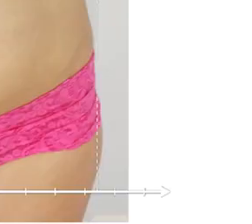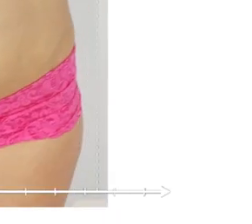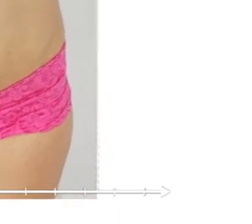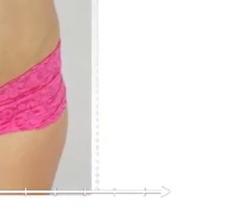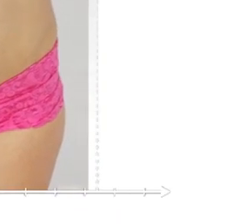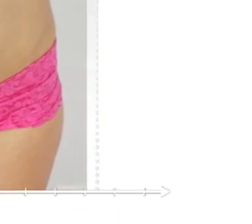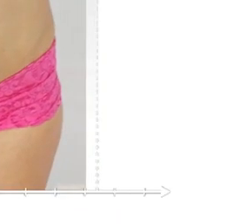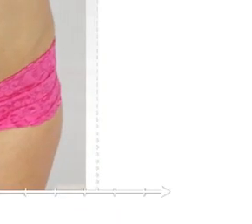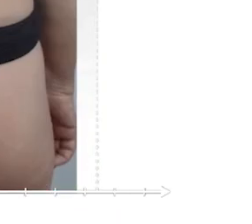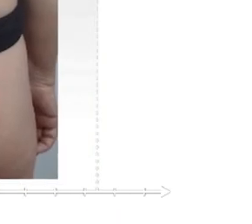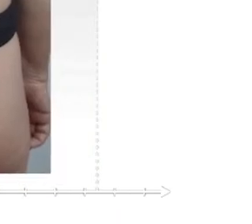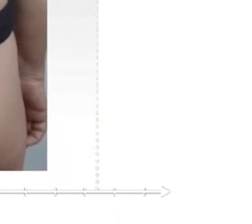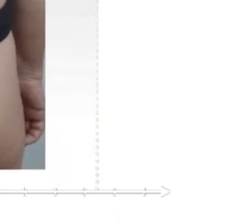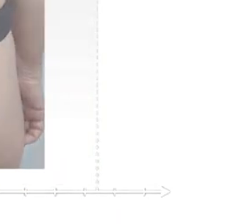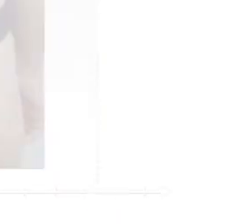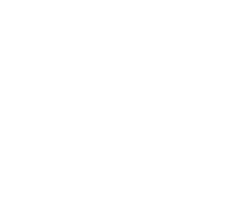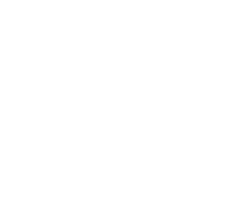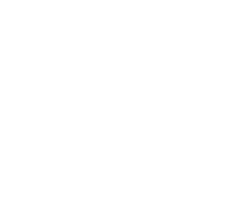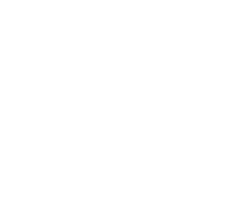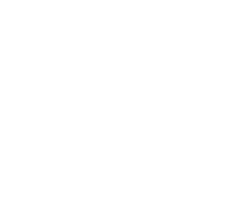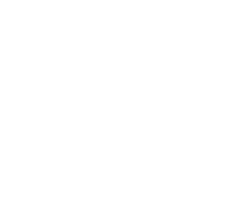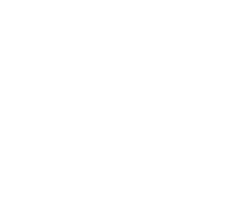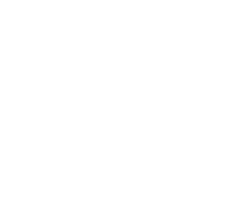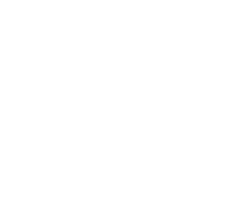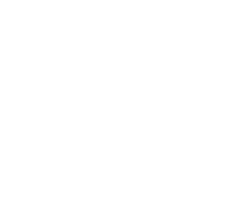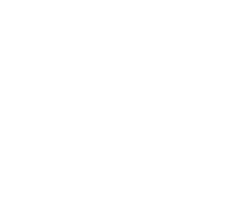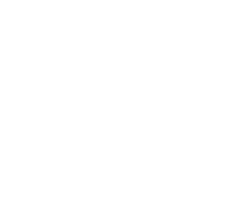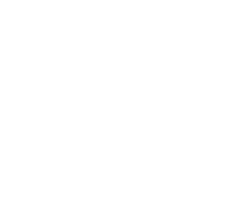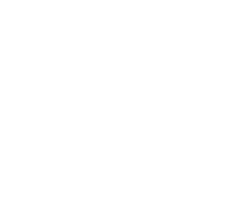microagulhamento, lipoenzimática e protocolo Bumbum Max. Agendamento